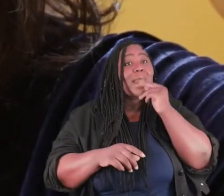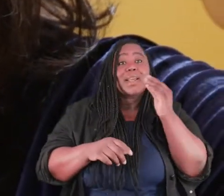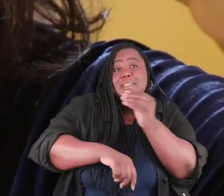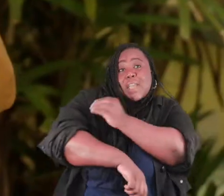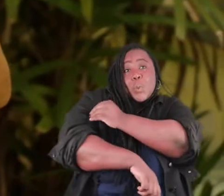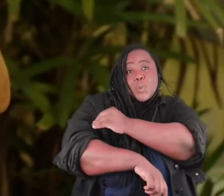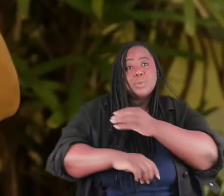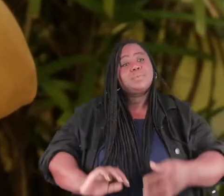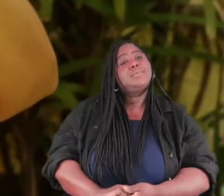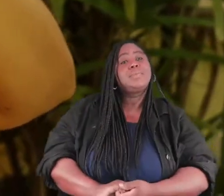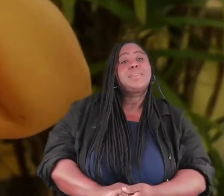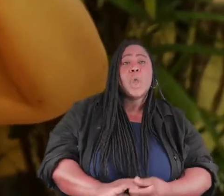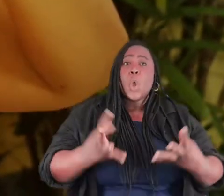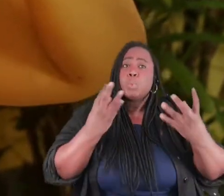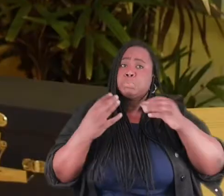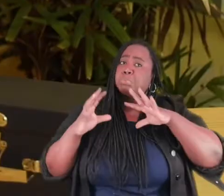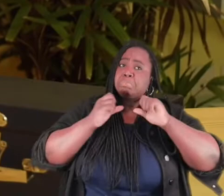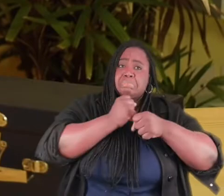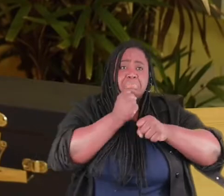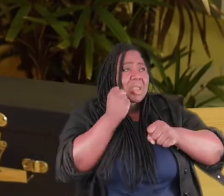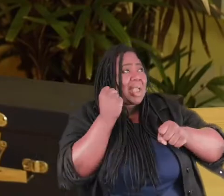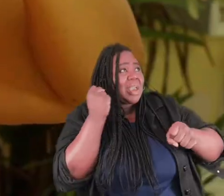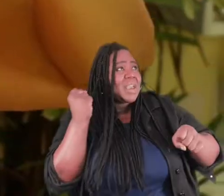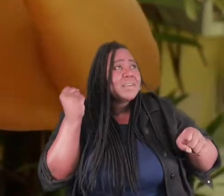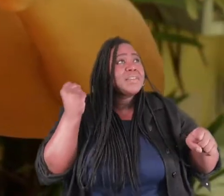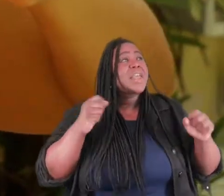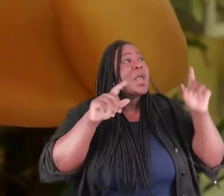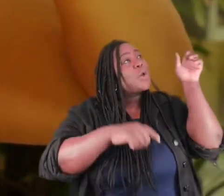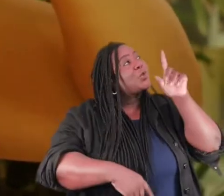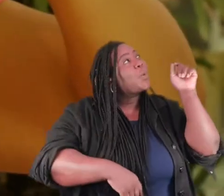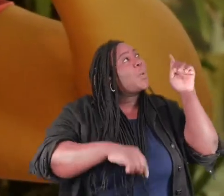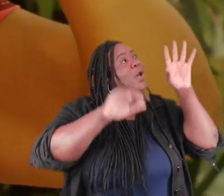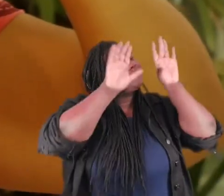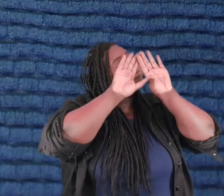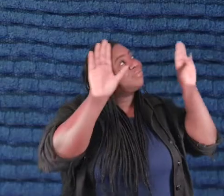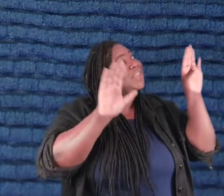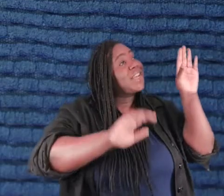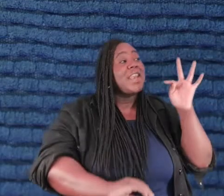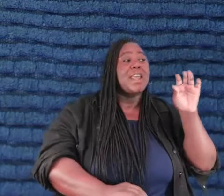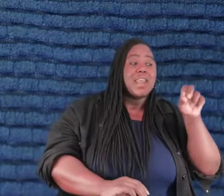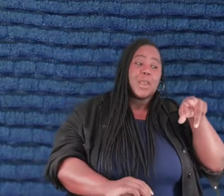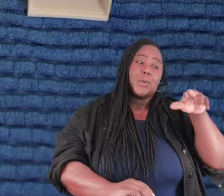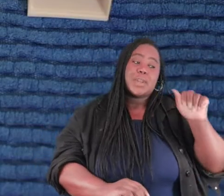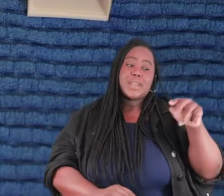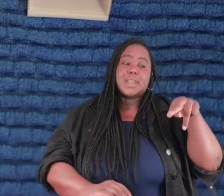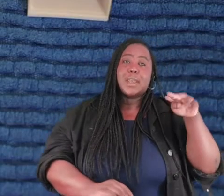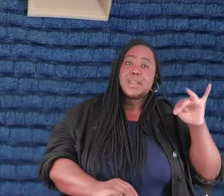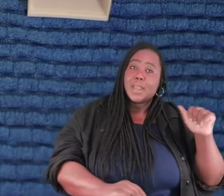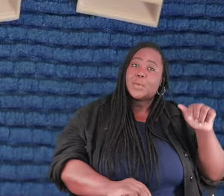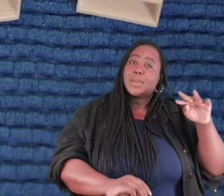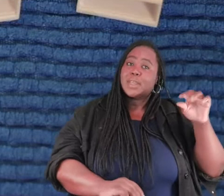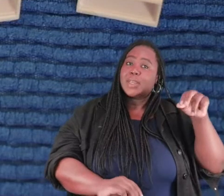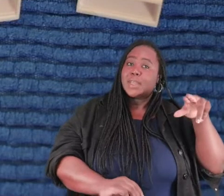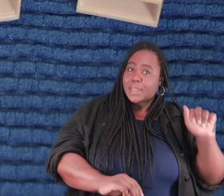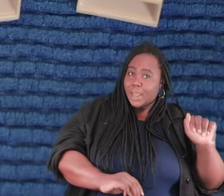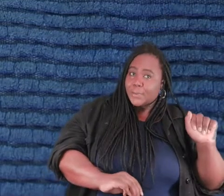algodão na imensidão do azul do céu. Theo e Nina, Theo e Nina,